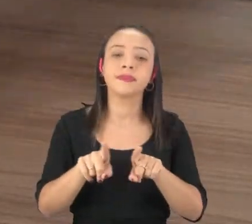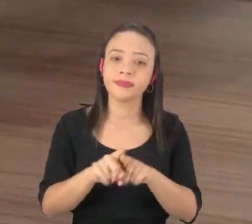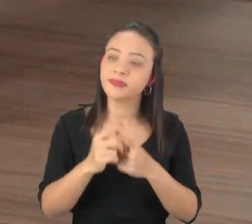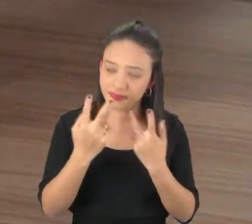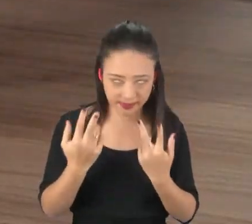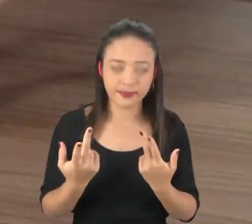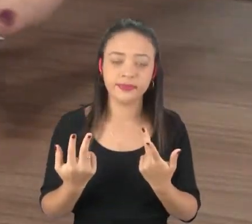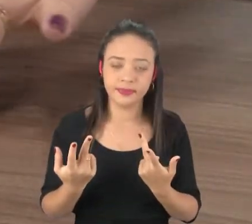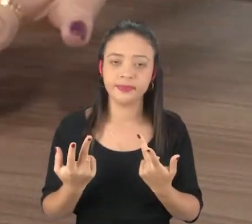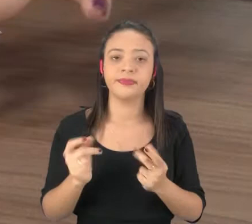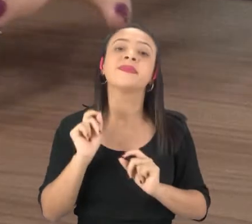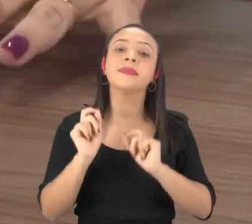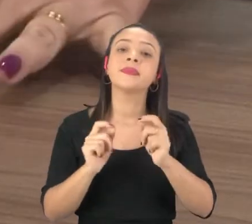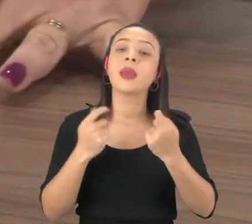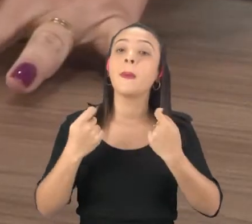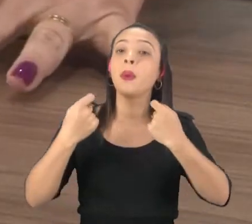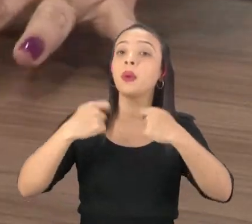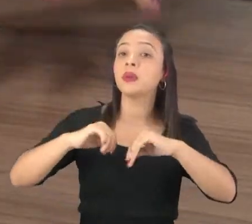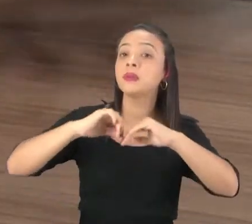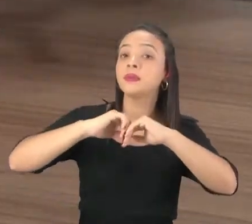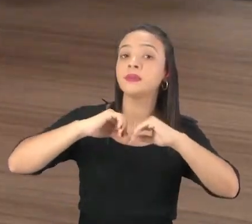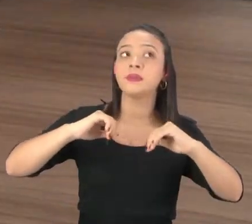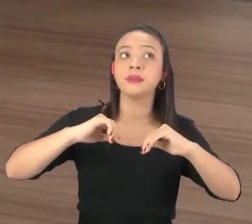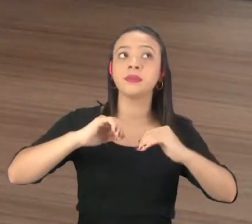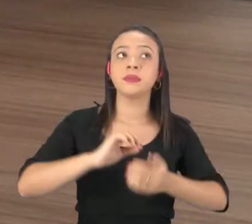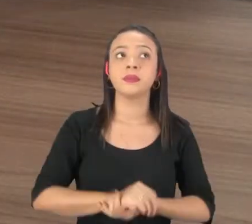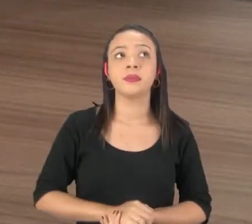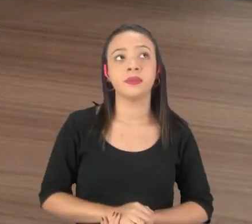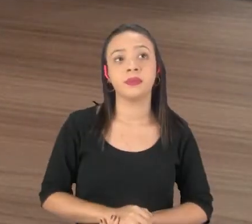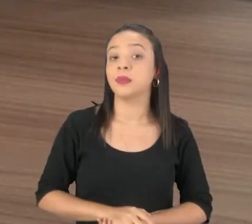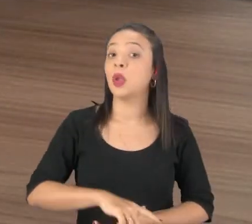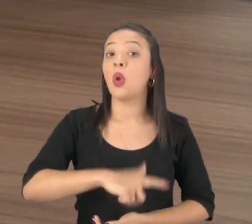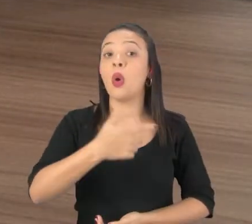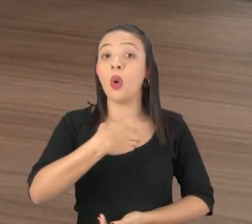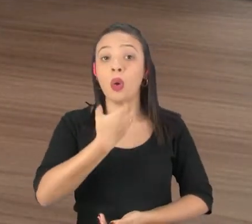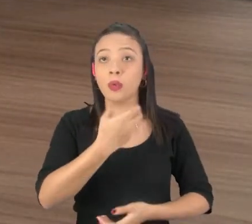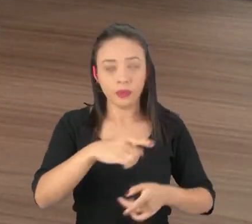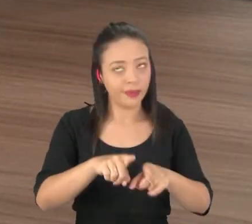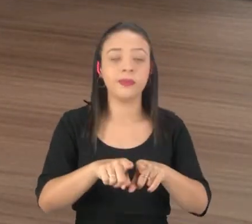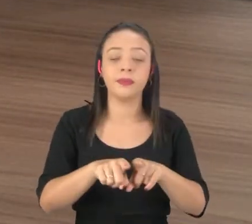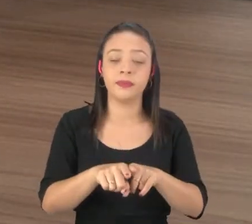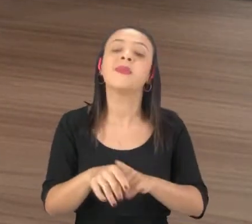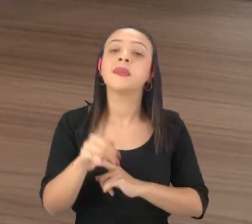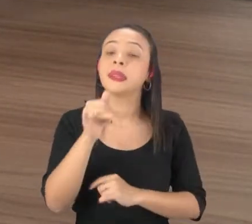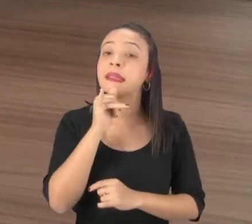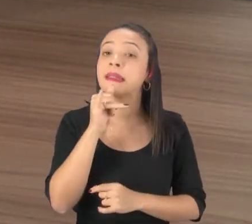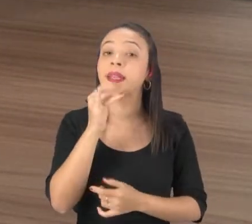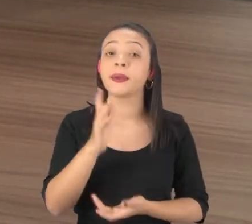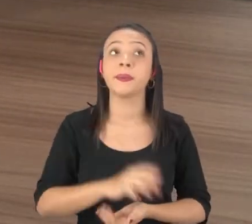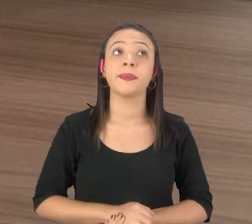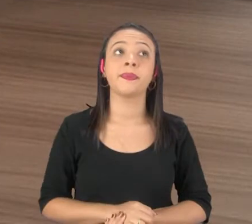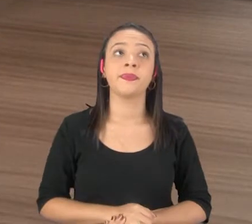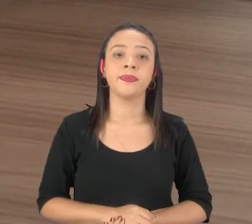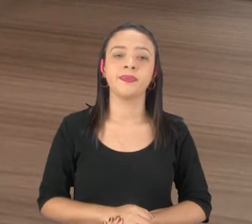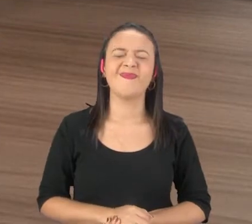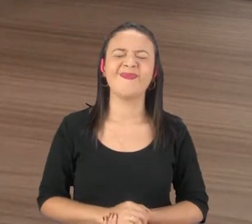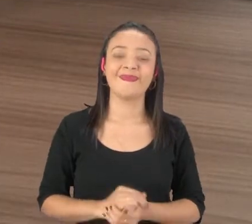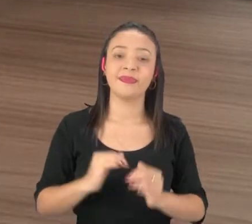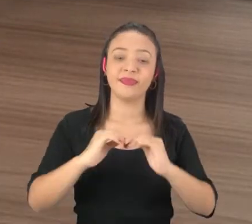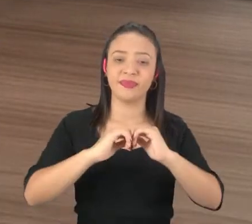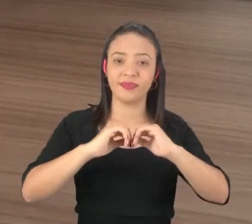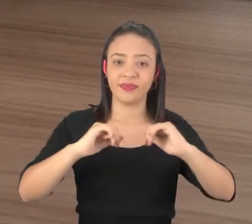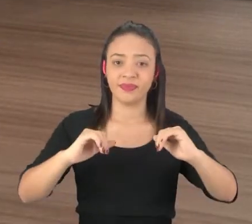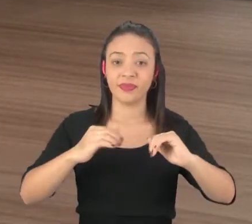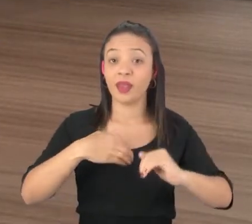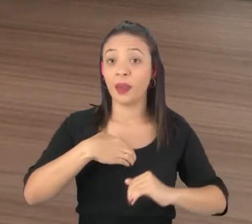forma eu posso dividir também outros frutas né olha só dividindo a maçã